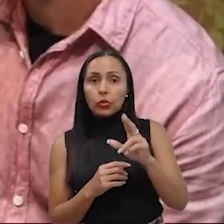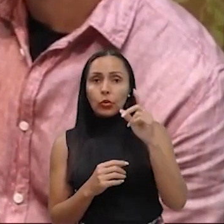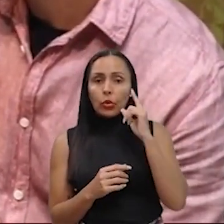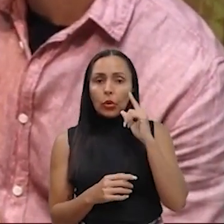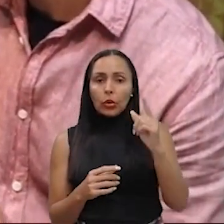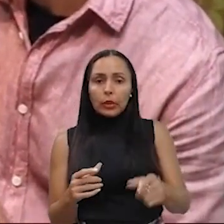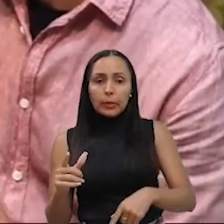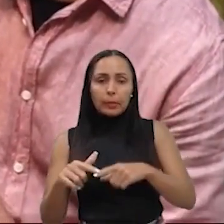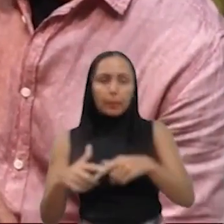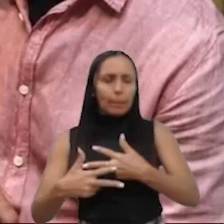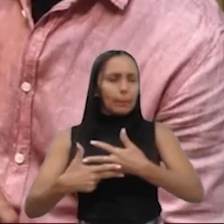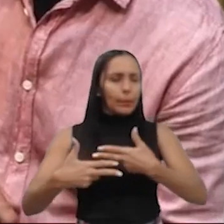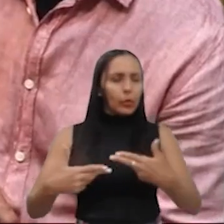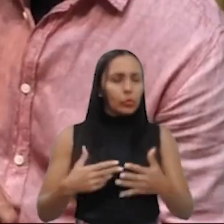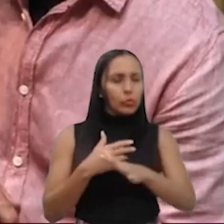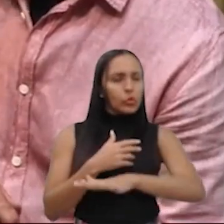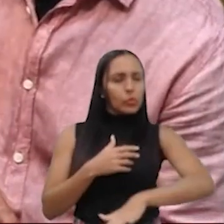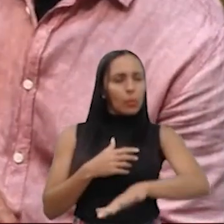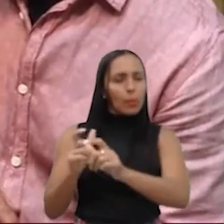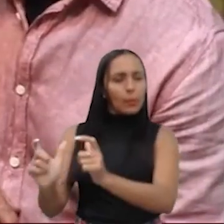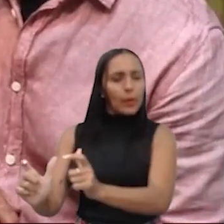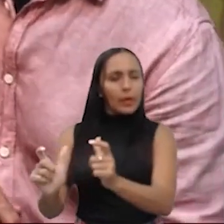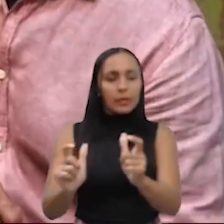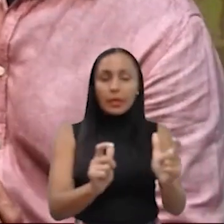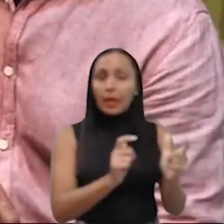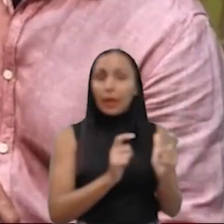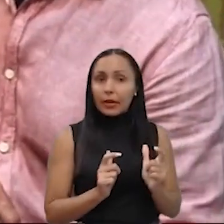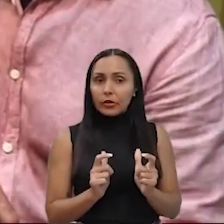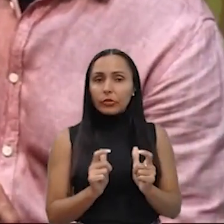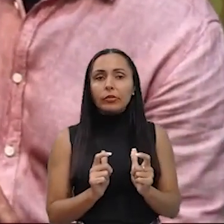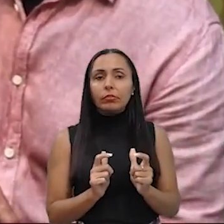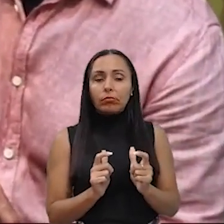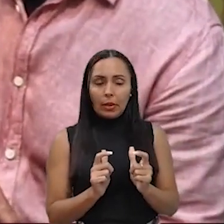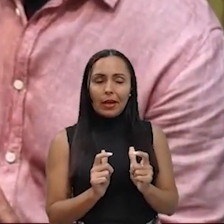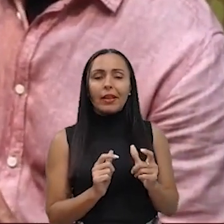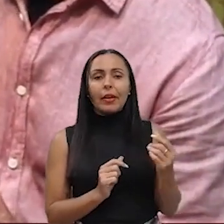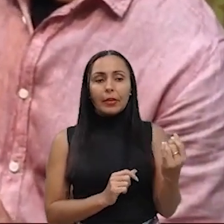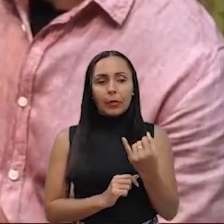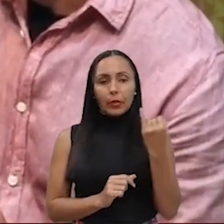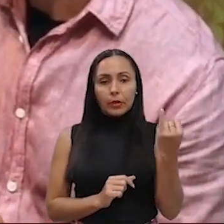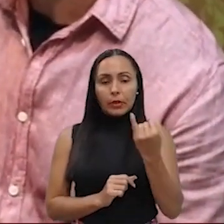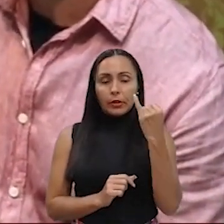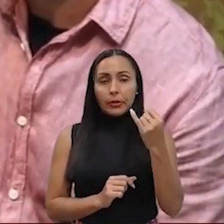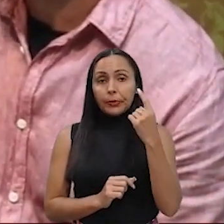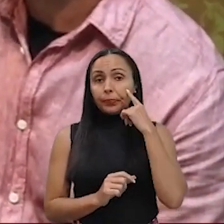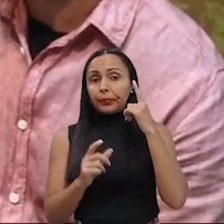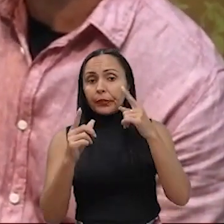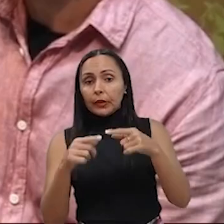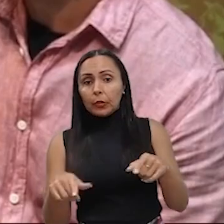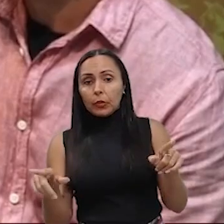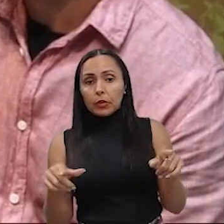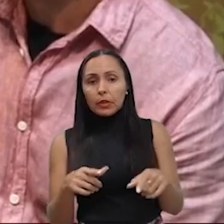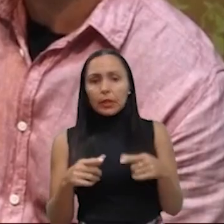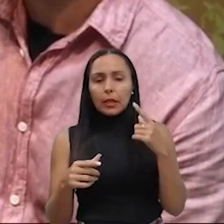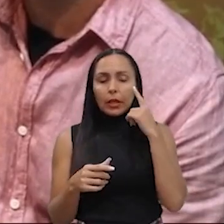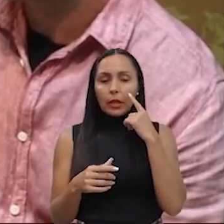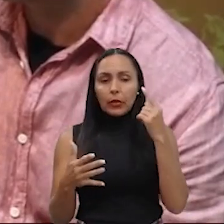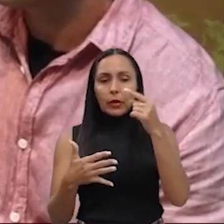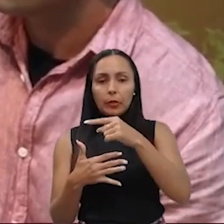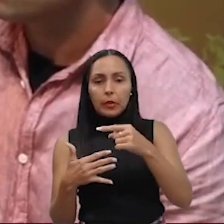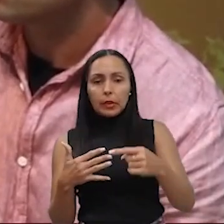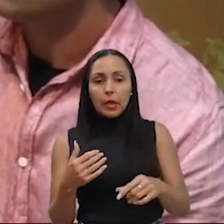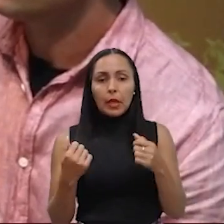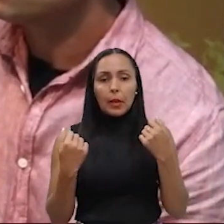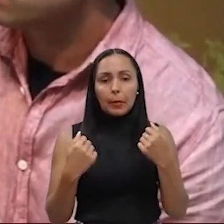o uso do espaço ele é super importante. Muito legal. Então, a música é um elemento que a gente precisa trabalhar muito